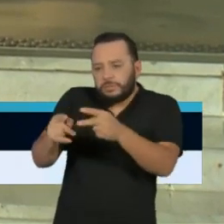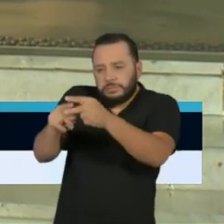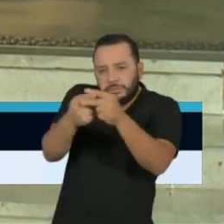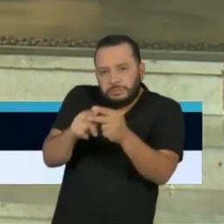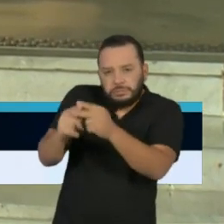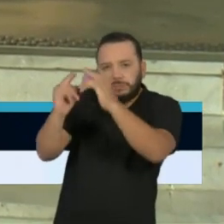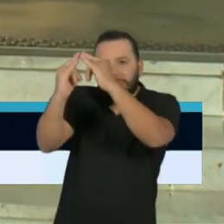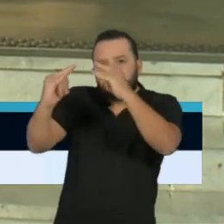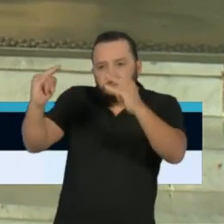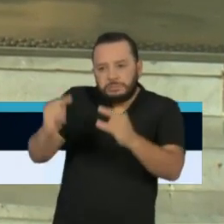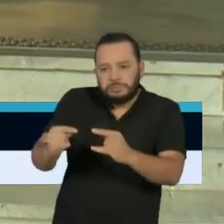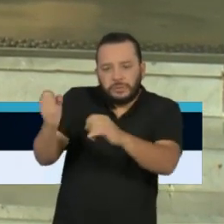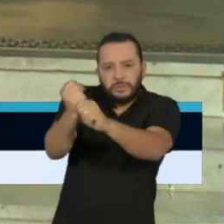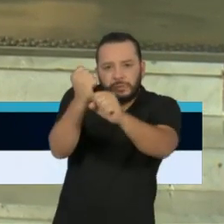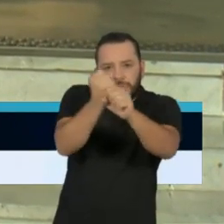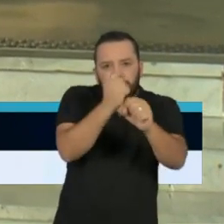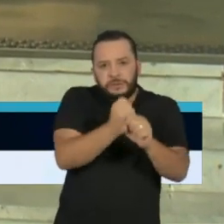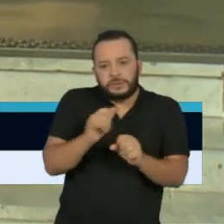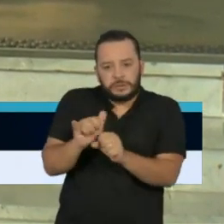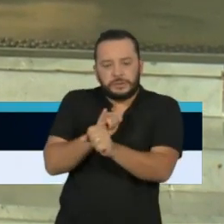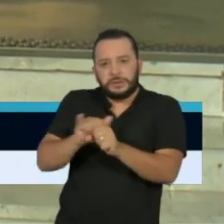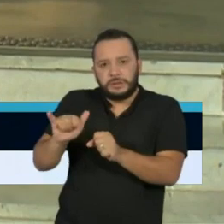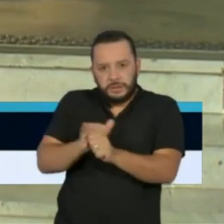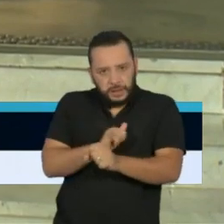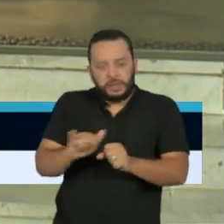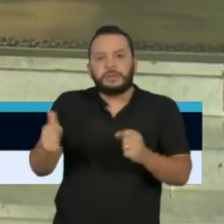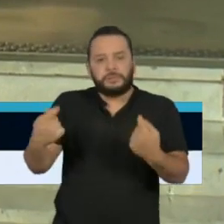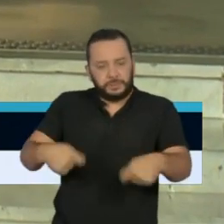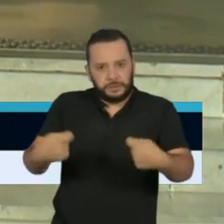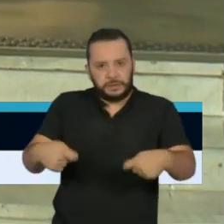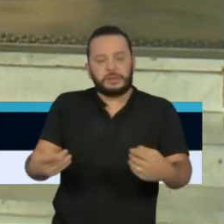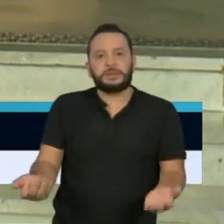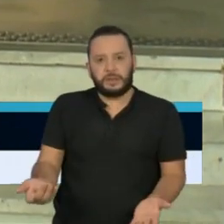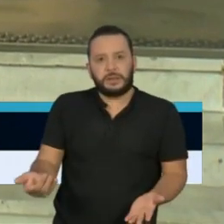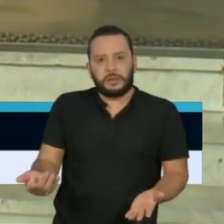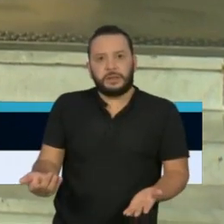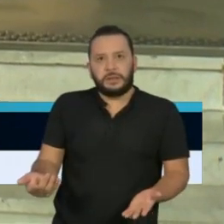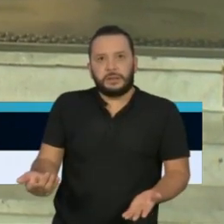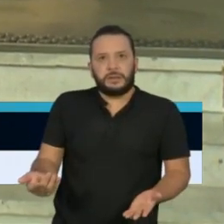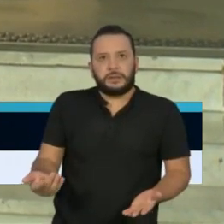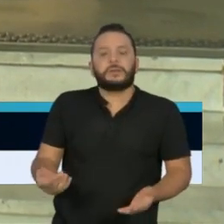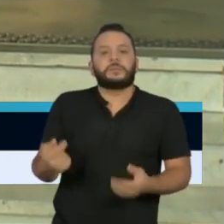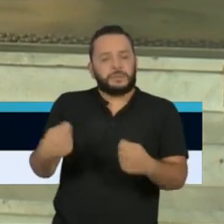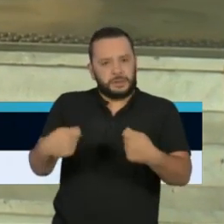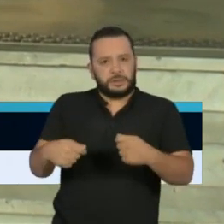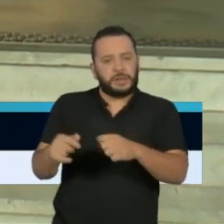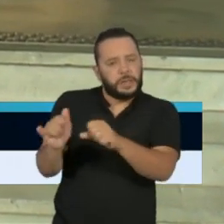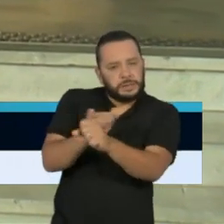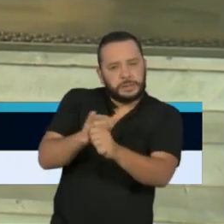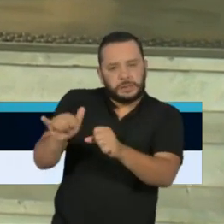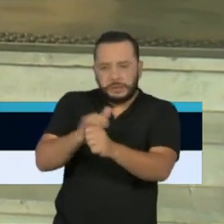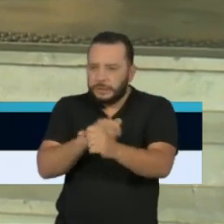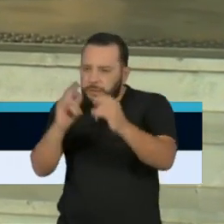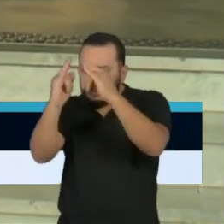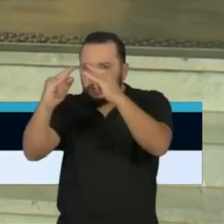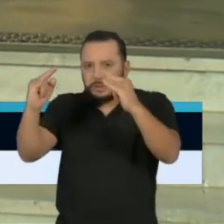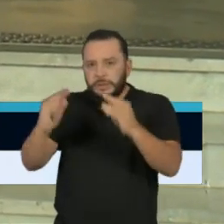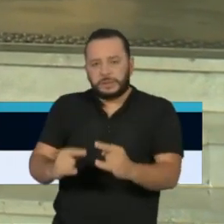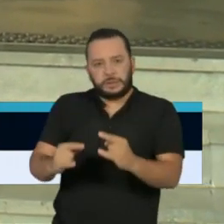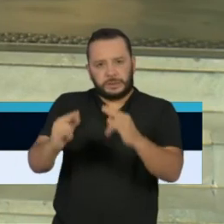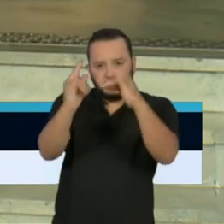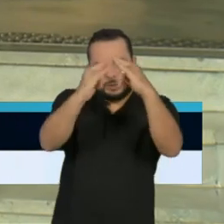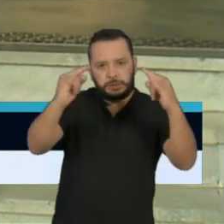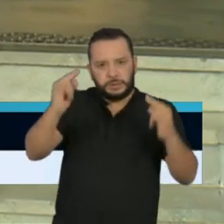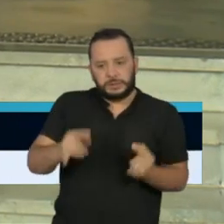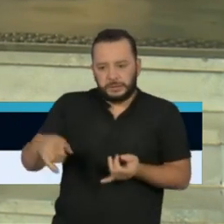tem, que a gente não, mas que a epidemia exige, né? Porque nós façamos uma estrutura um pouco mais